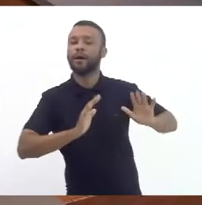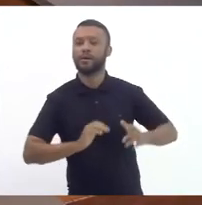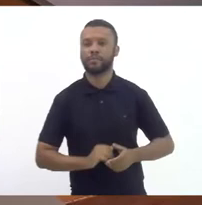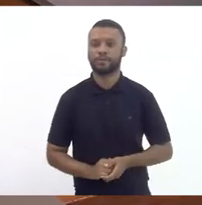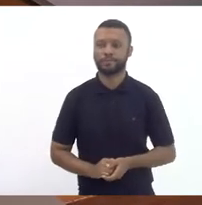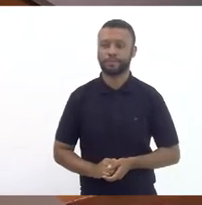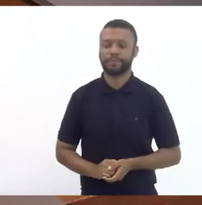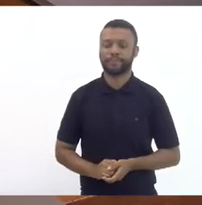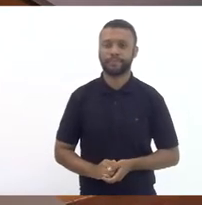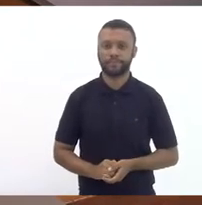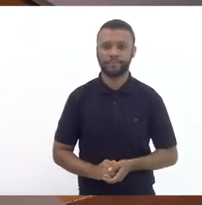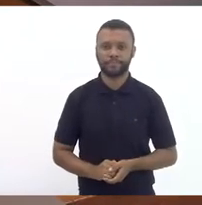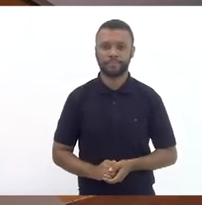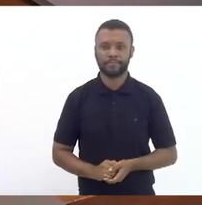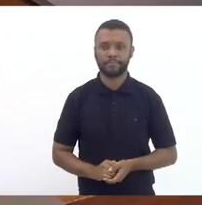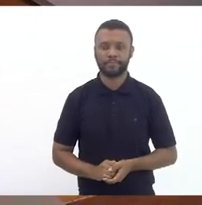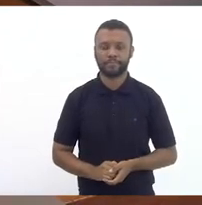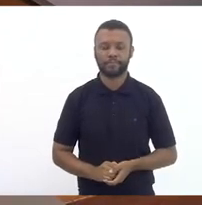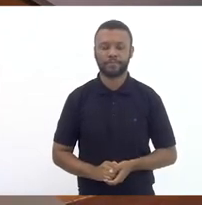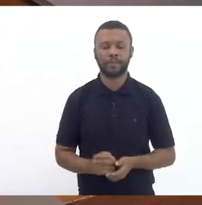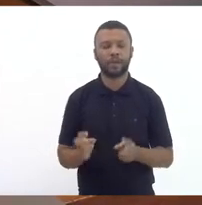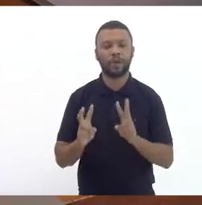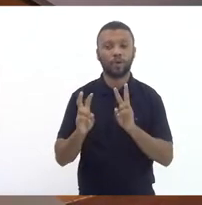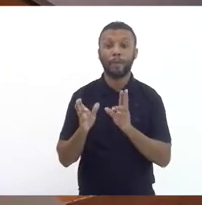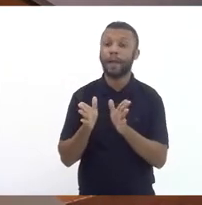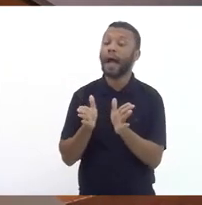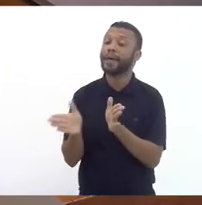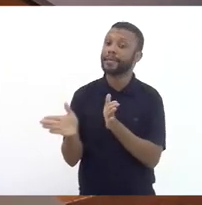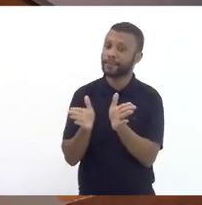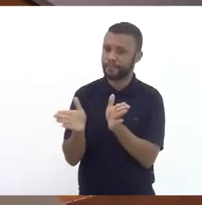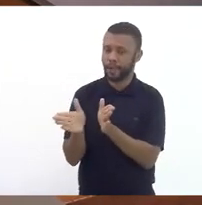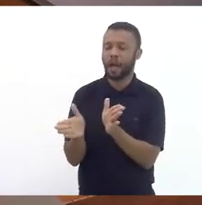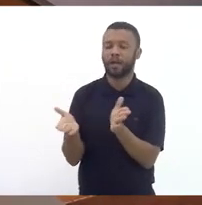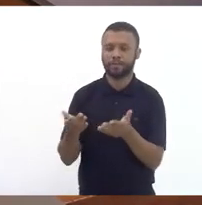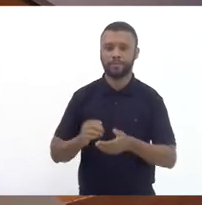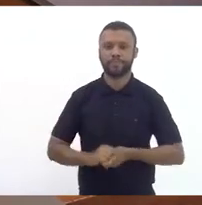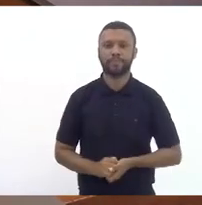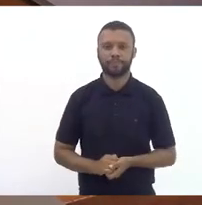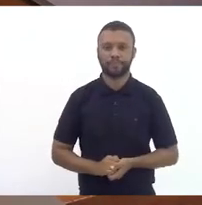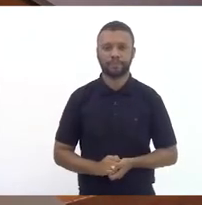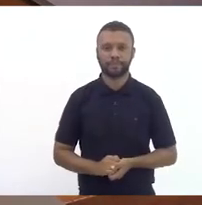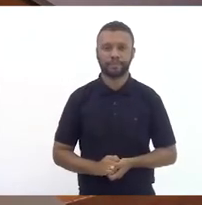28. Não, ele vai me responder ainda. Sobre acessibilidade ainda, eu acho, né? Sim, acessibilidade.